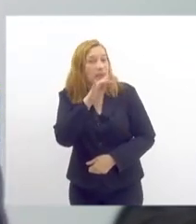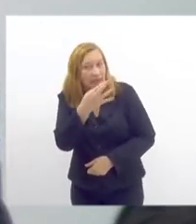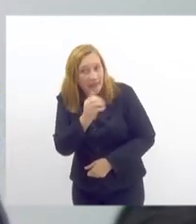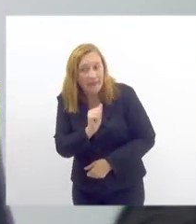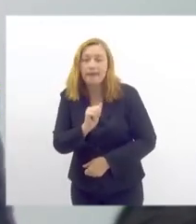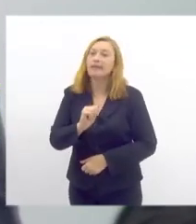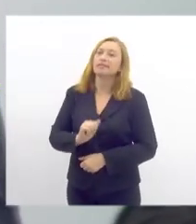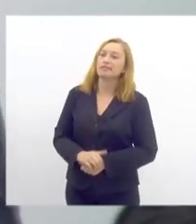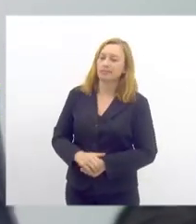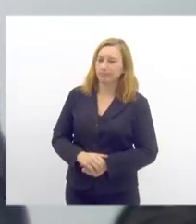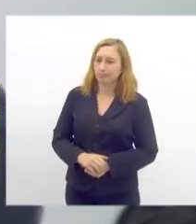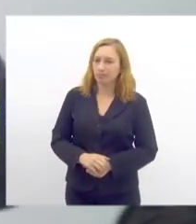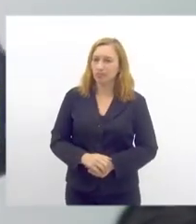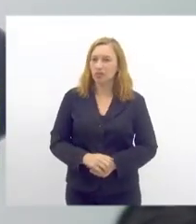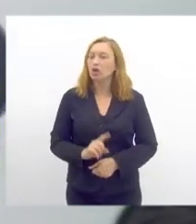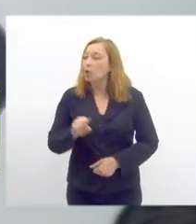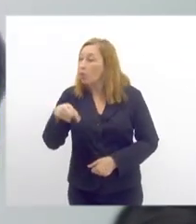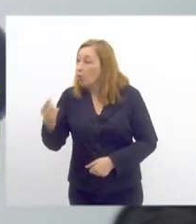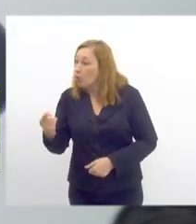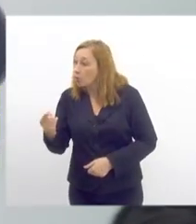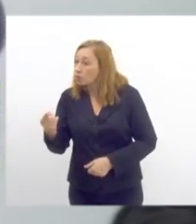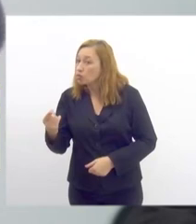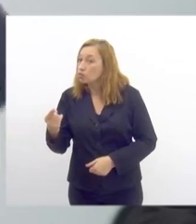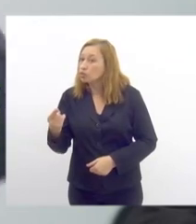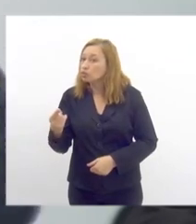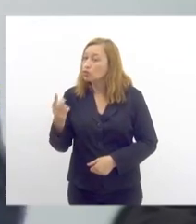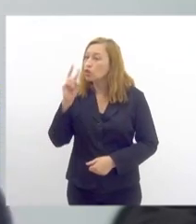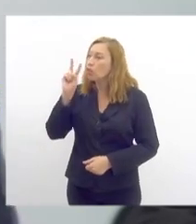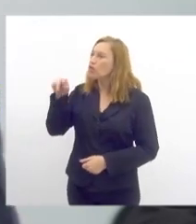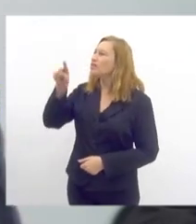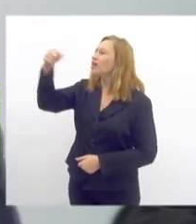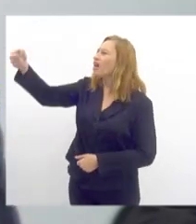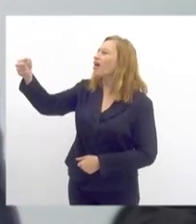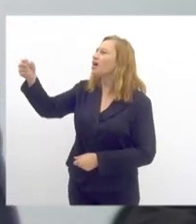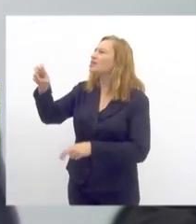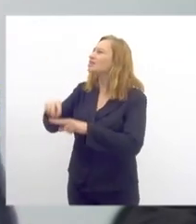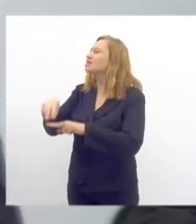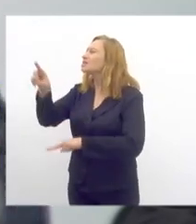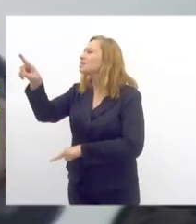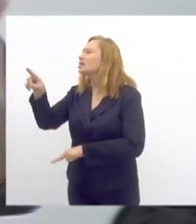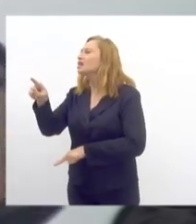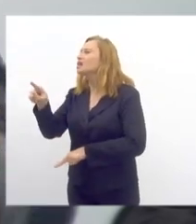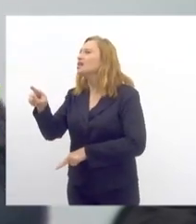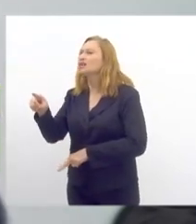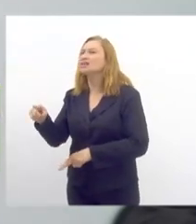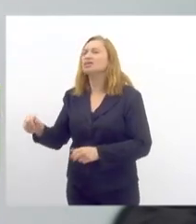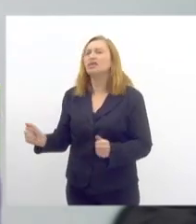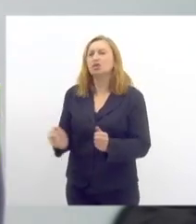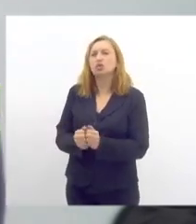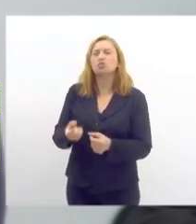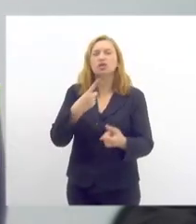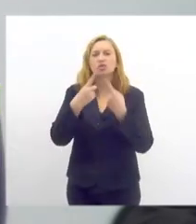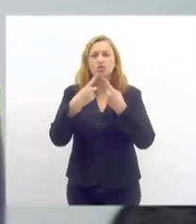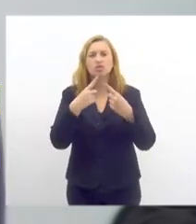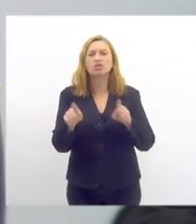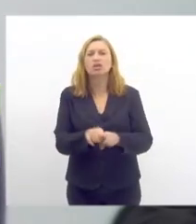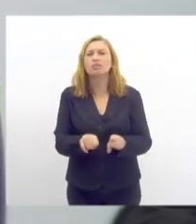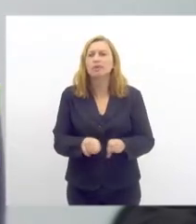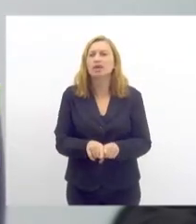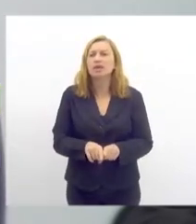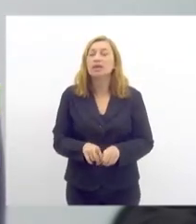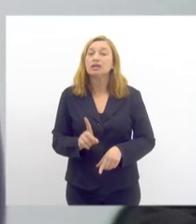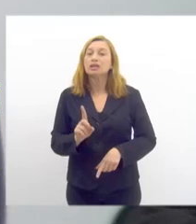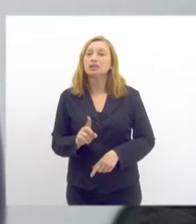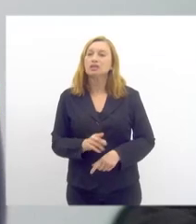Penha. Tem mais um servidor do Detran, que eu vi que está ali atrás também, estava participando das discussões. E,